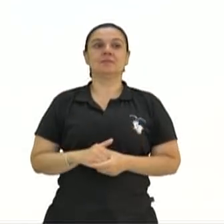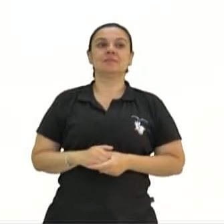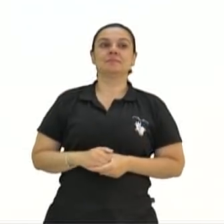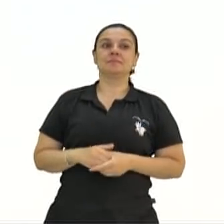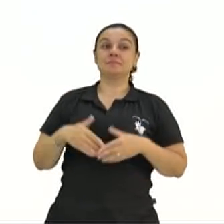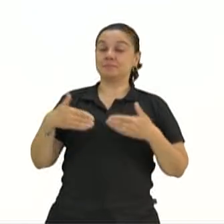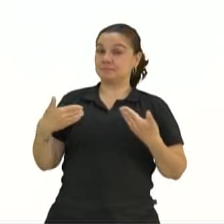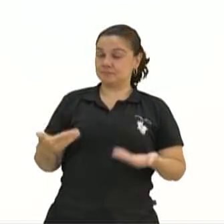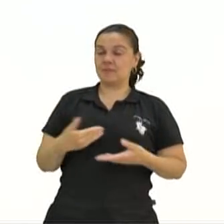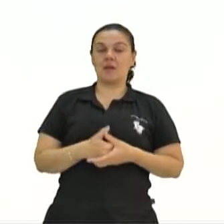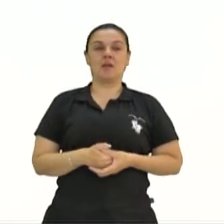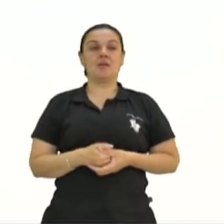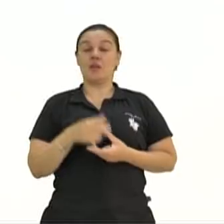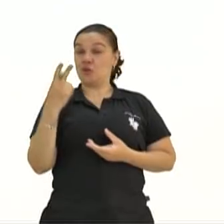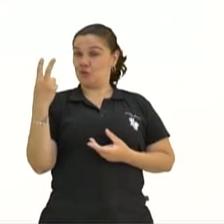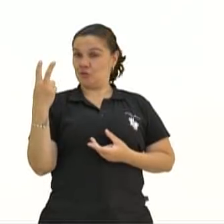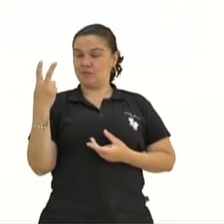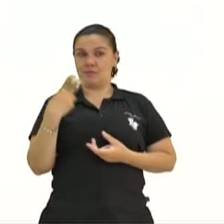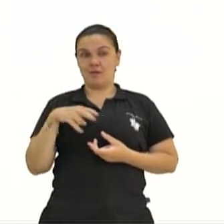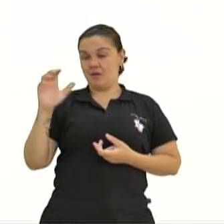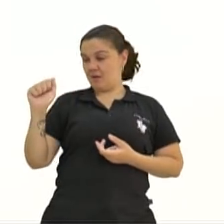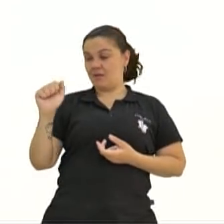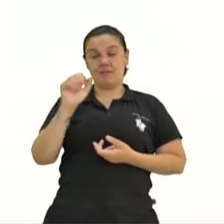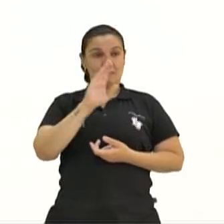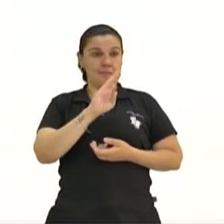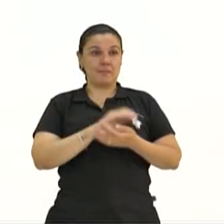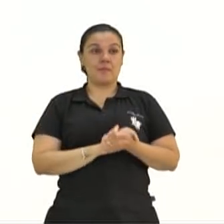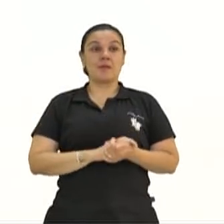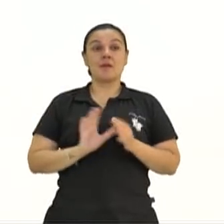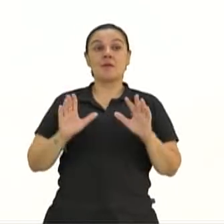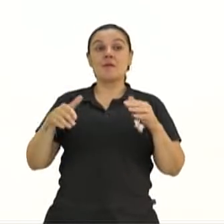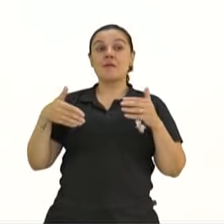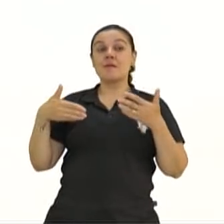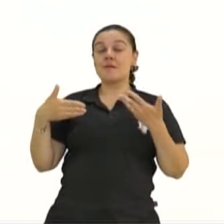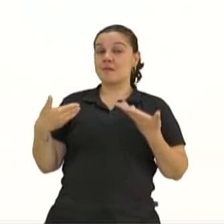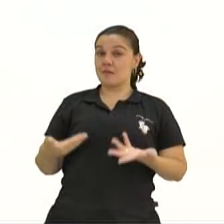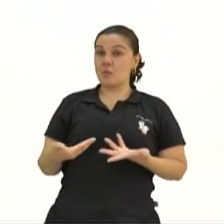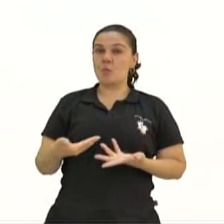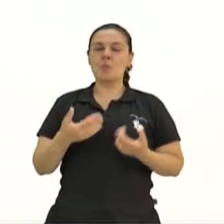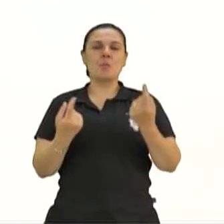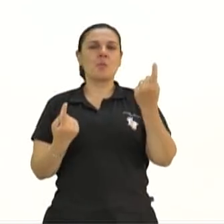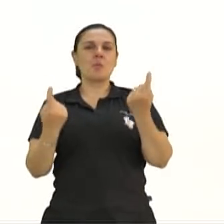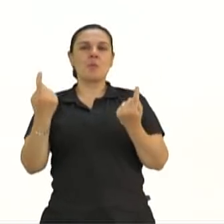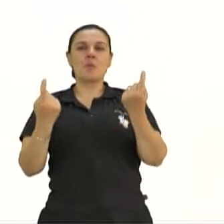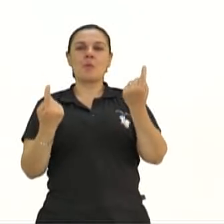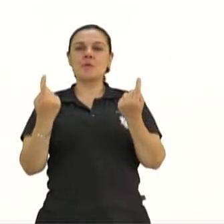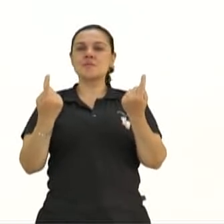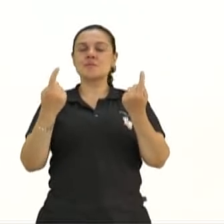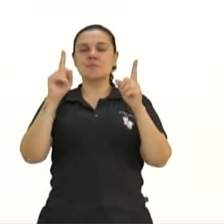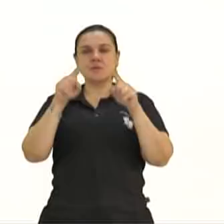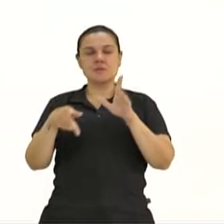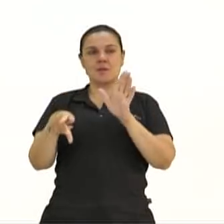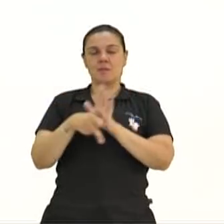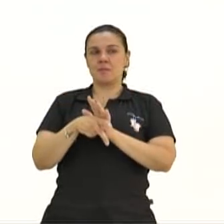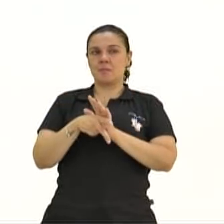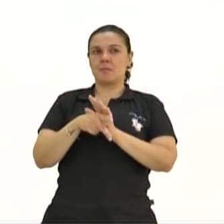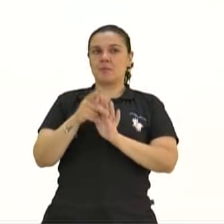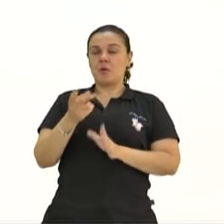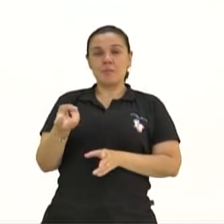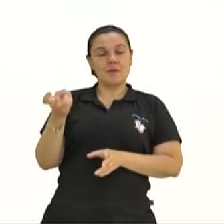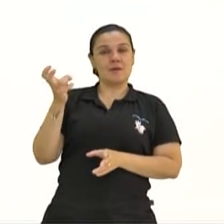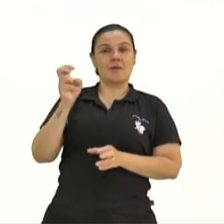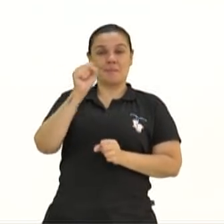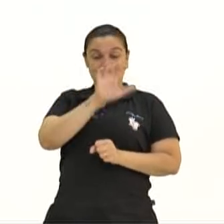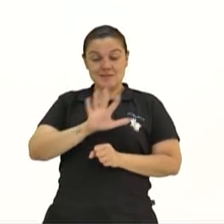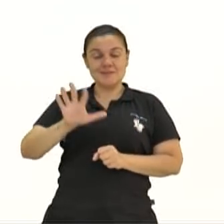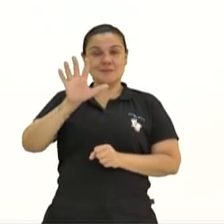Nosso quiz nós temos duas imagens, a letra A e a letra B. E eu quero que você indique qual das alternativas